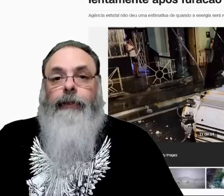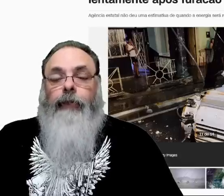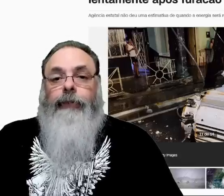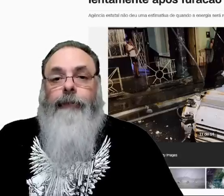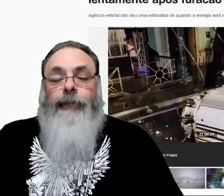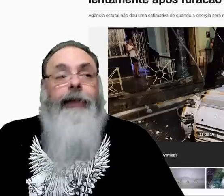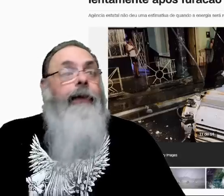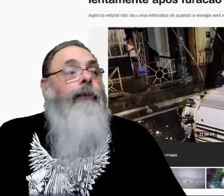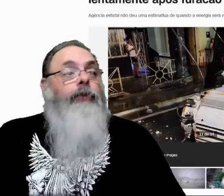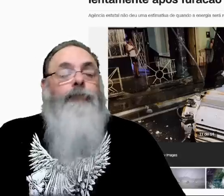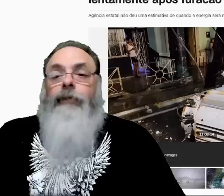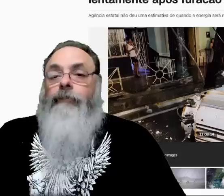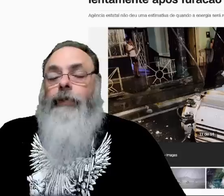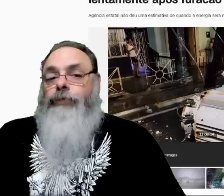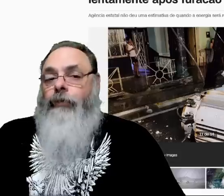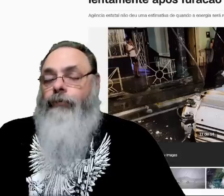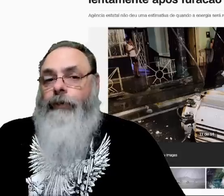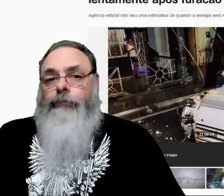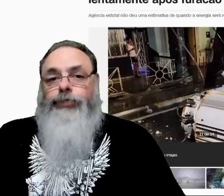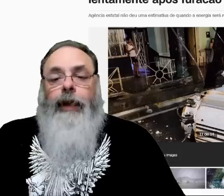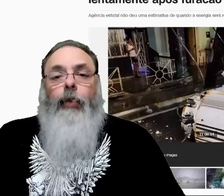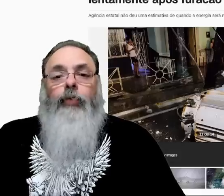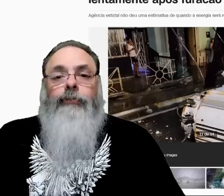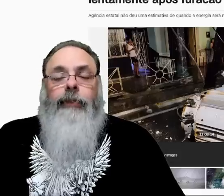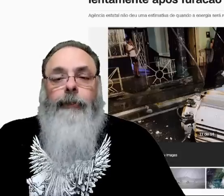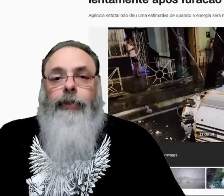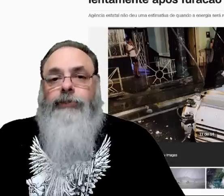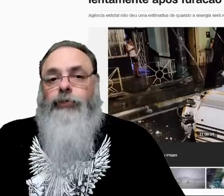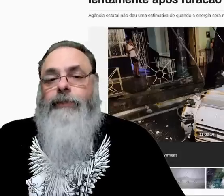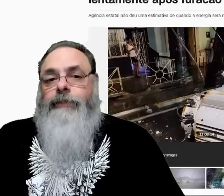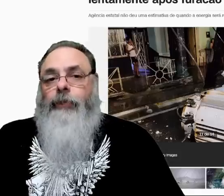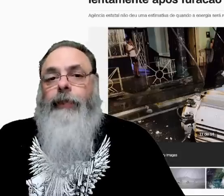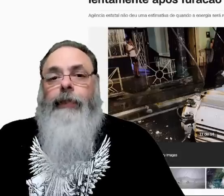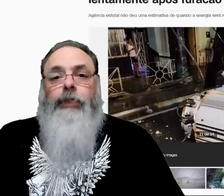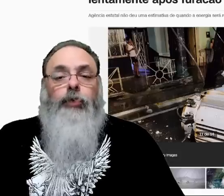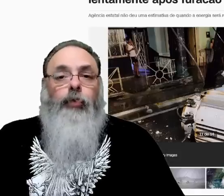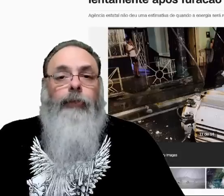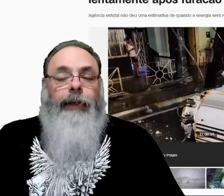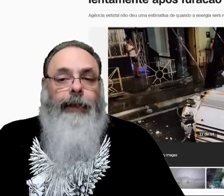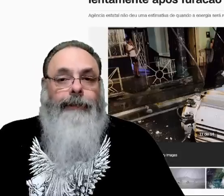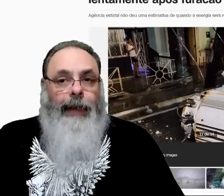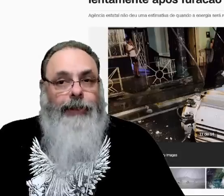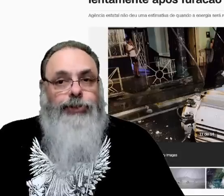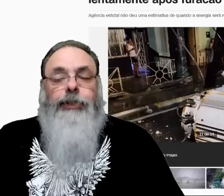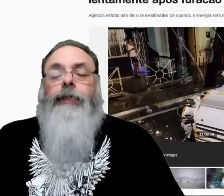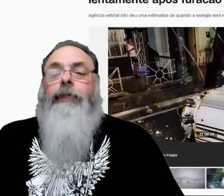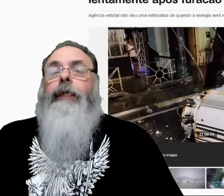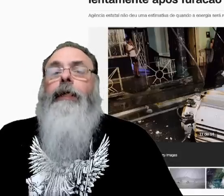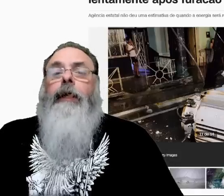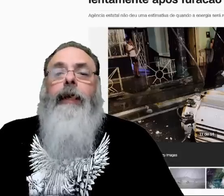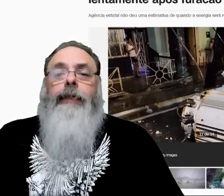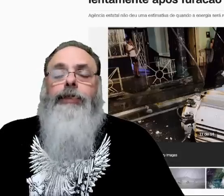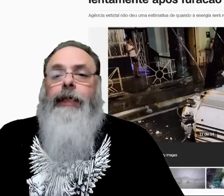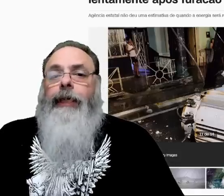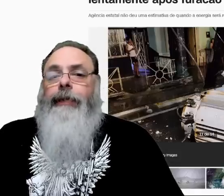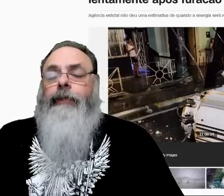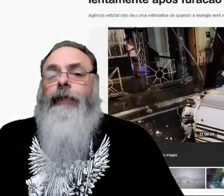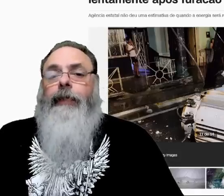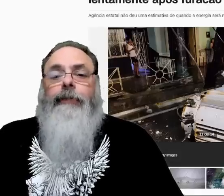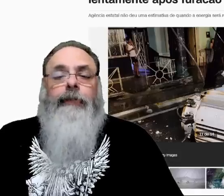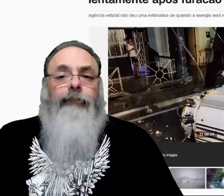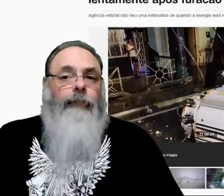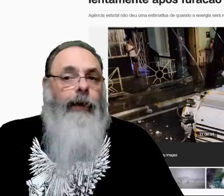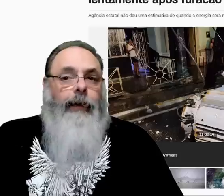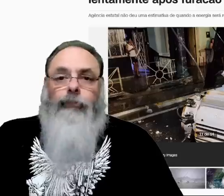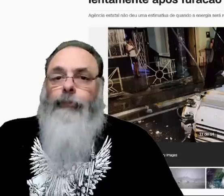aqui no canal né pois bem a gente vem falando já há algum tempo que a situação na ilha de Cuba é drastica né a energia elétrica